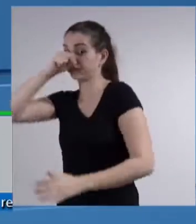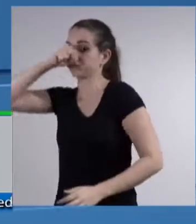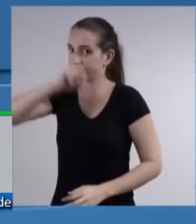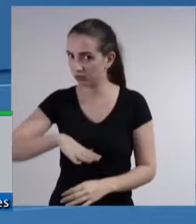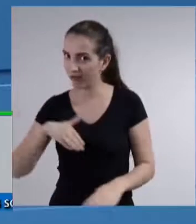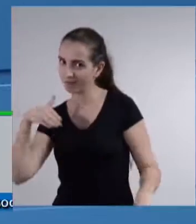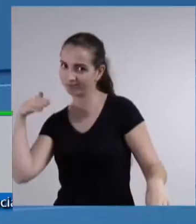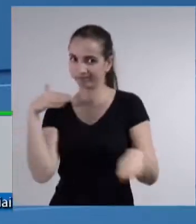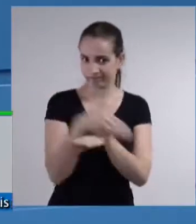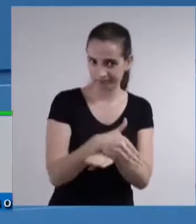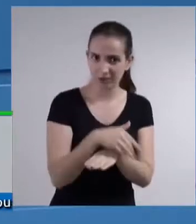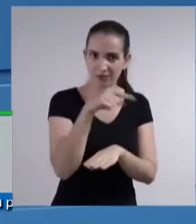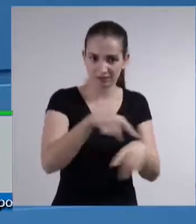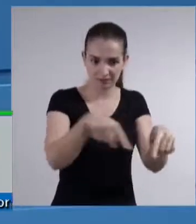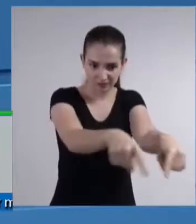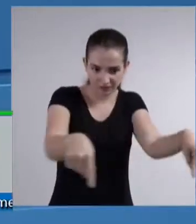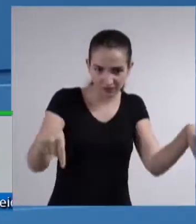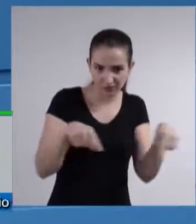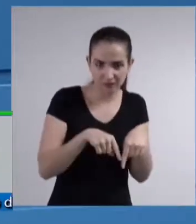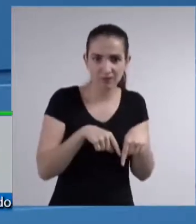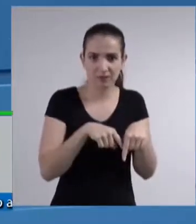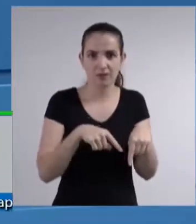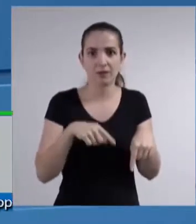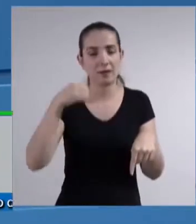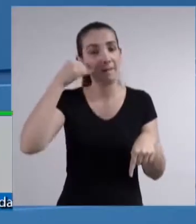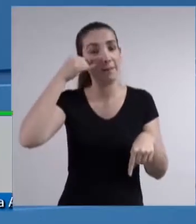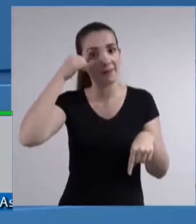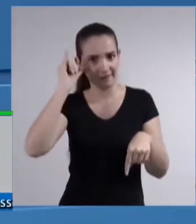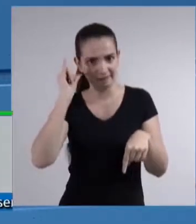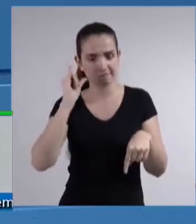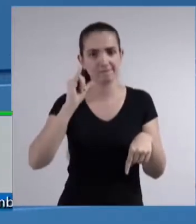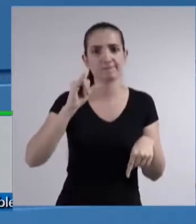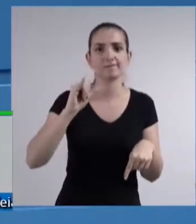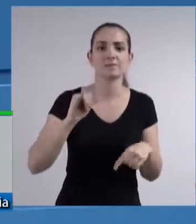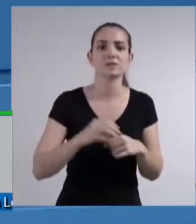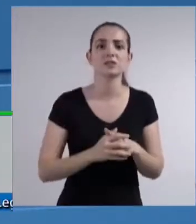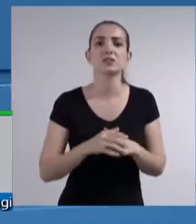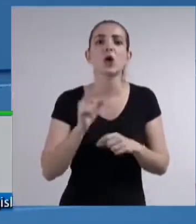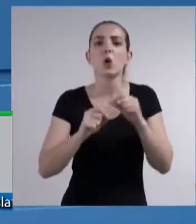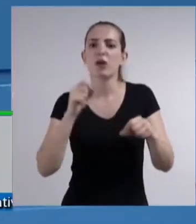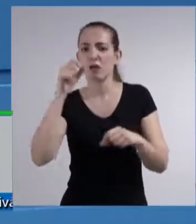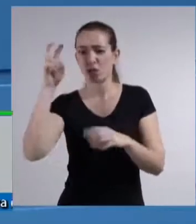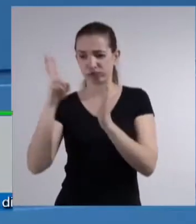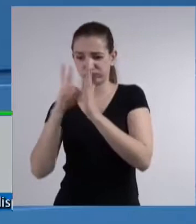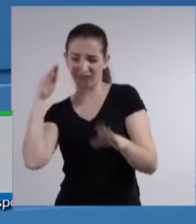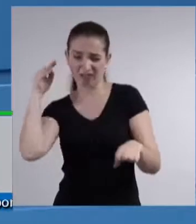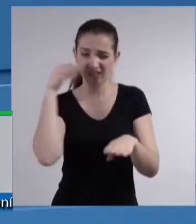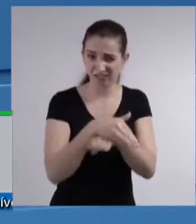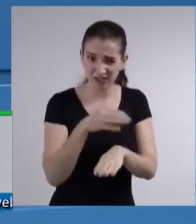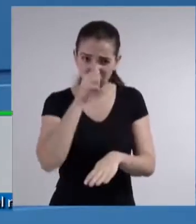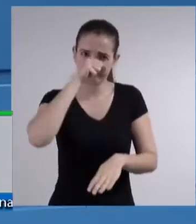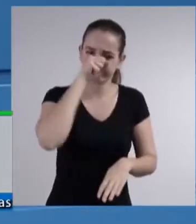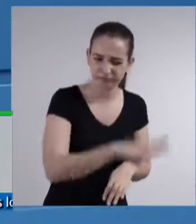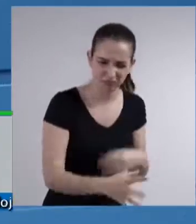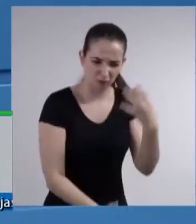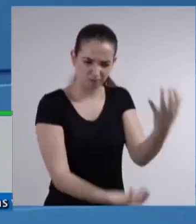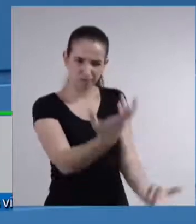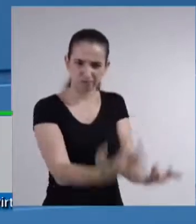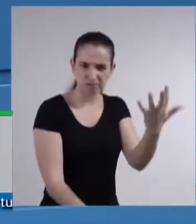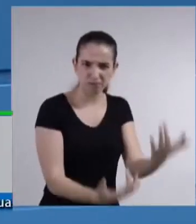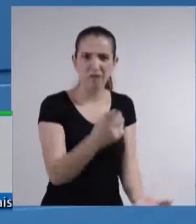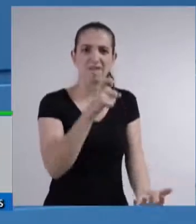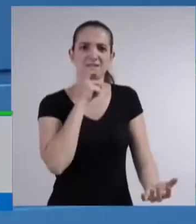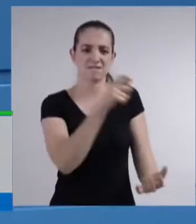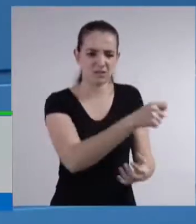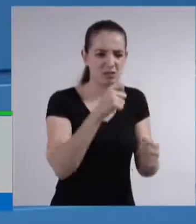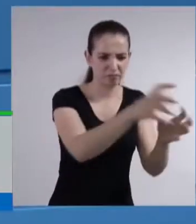Maria, poram fogo na fazenda, roubaram a geladeira, jogaram tudo no meio do mato, que isso eu conversei